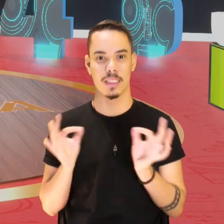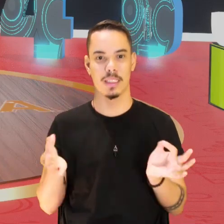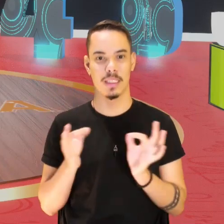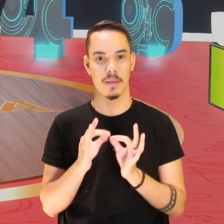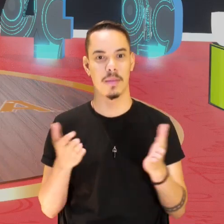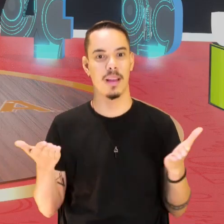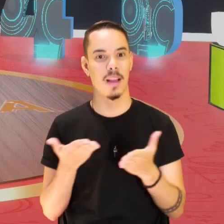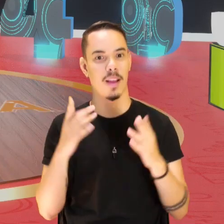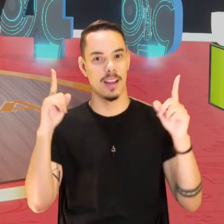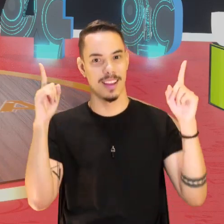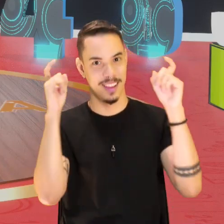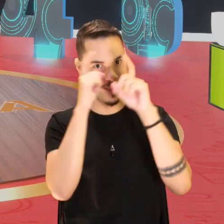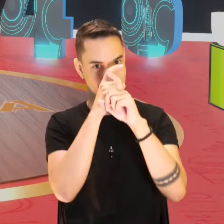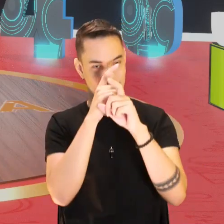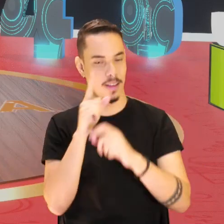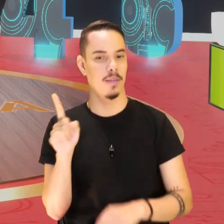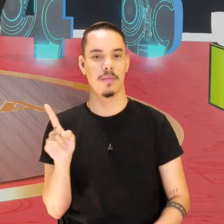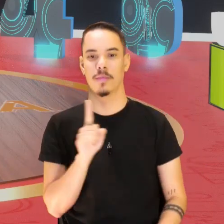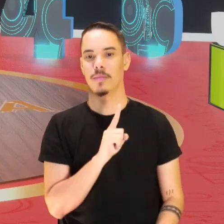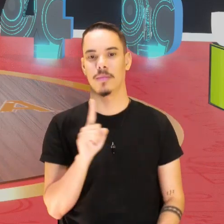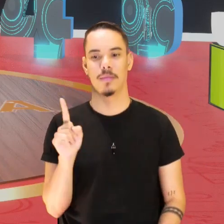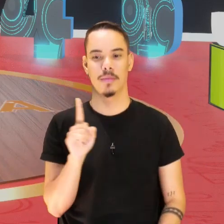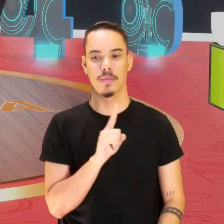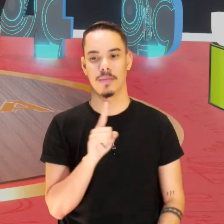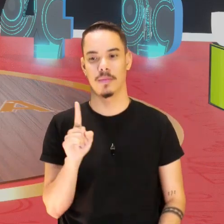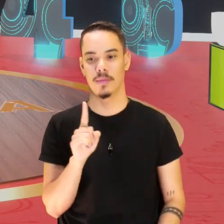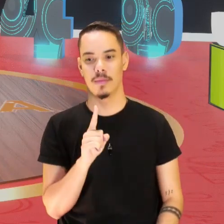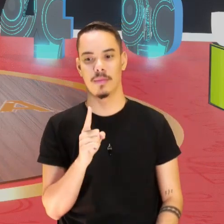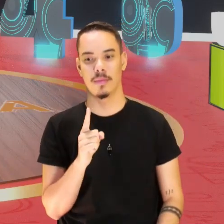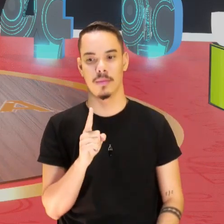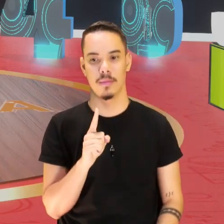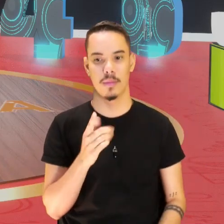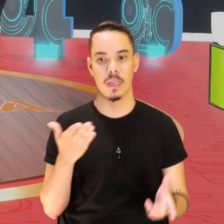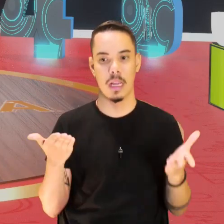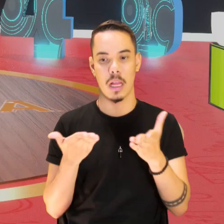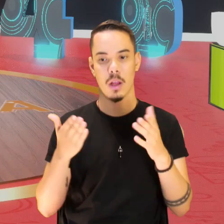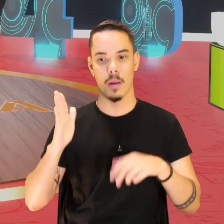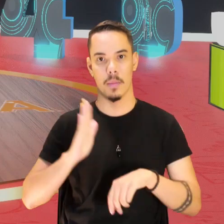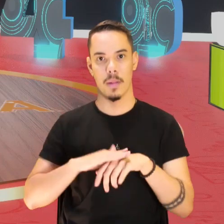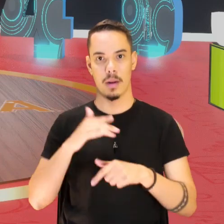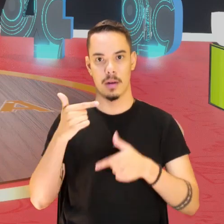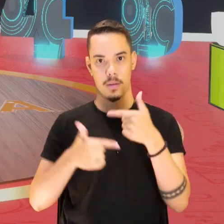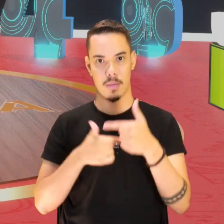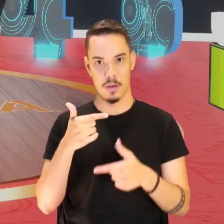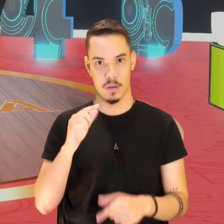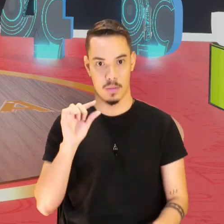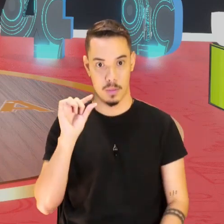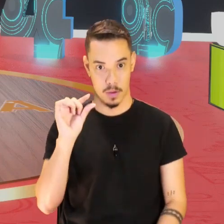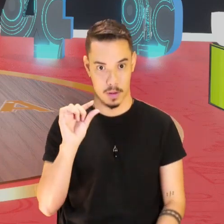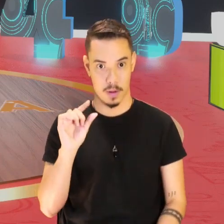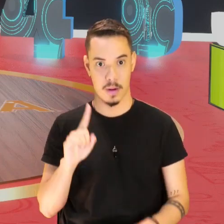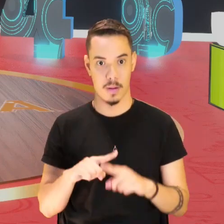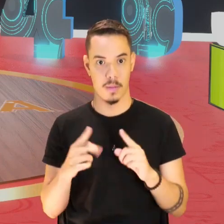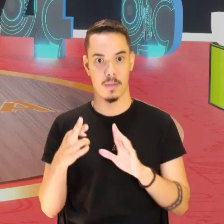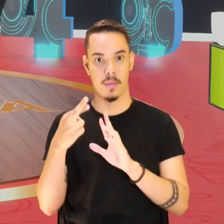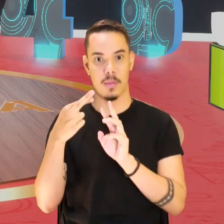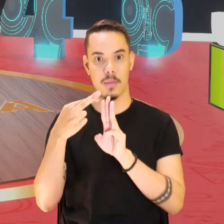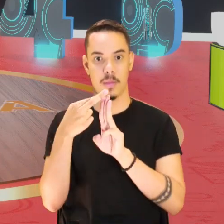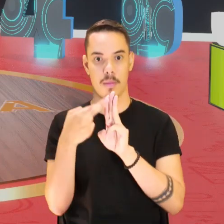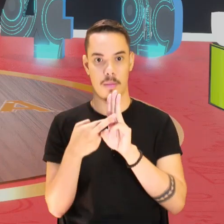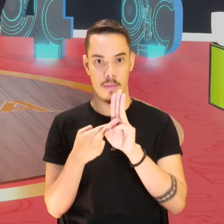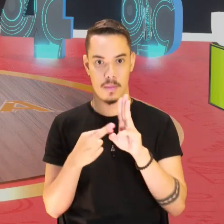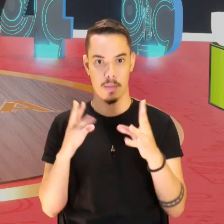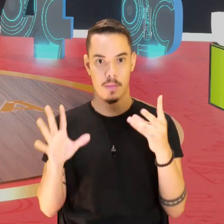é complicada não é complicada não ela é um pouquinho mais trabalhosa né mas agora é a regra de três